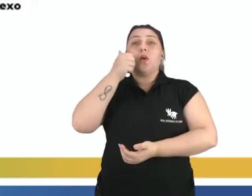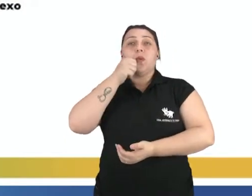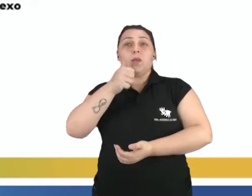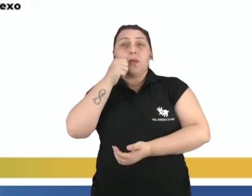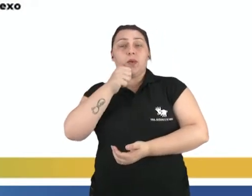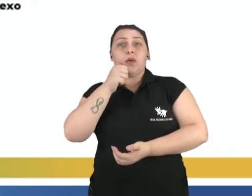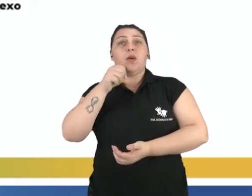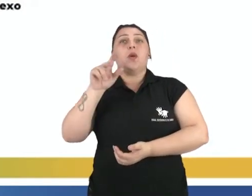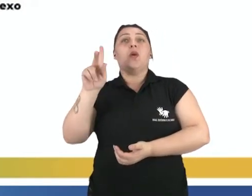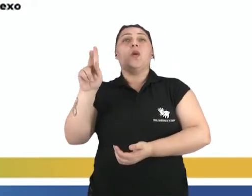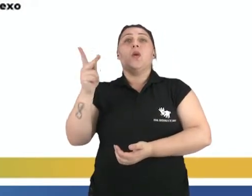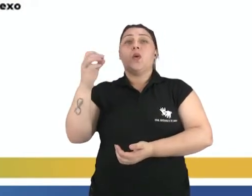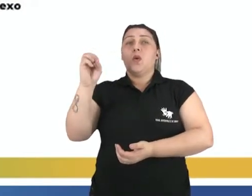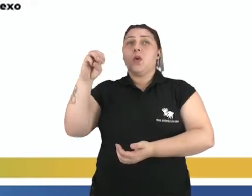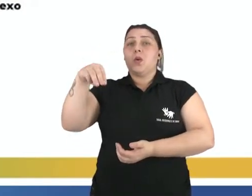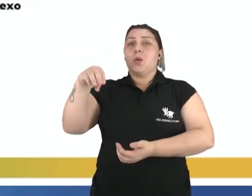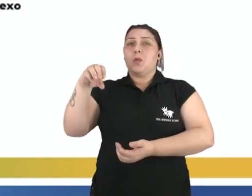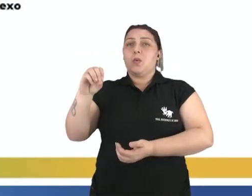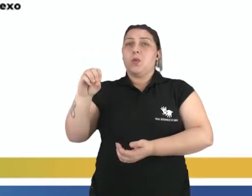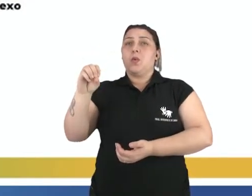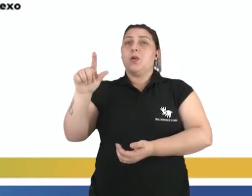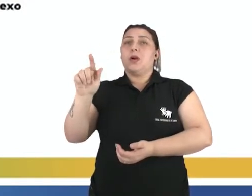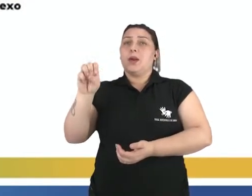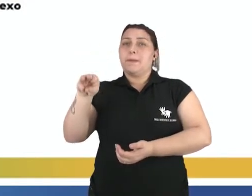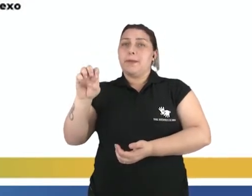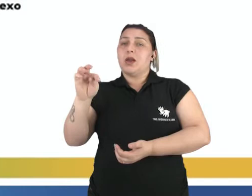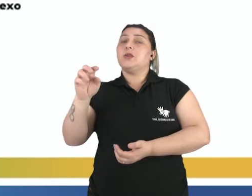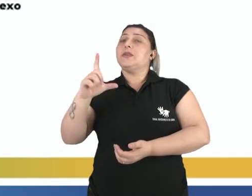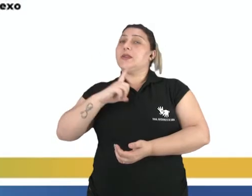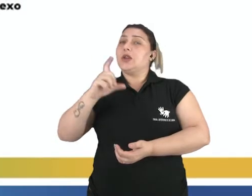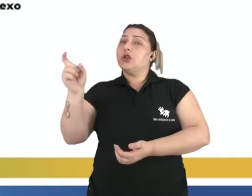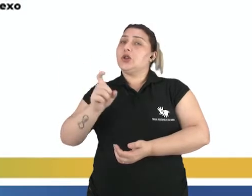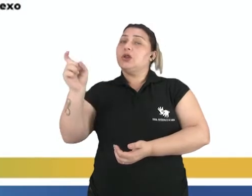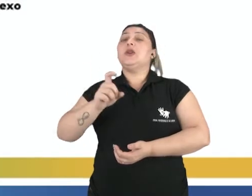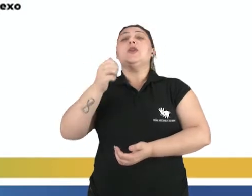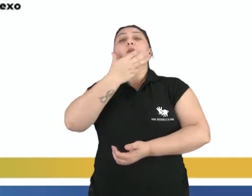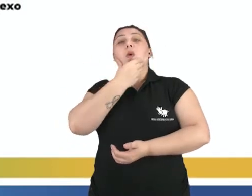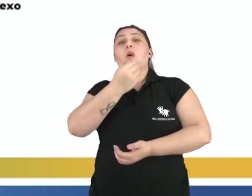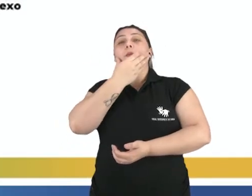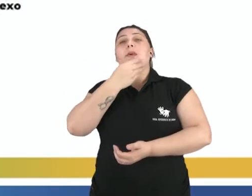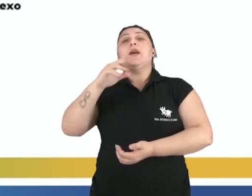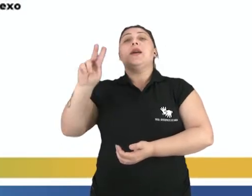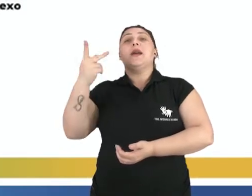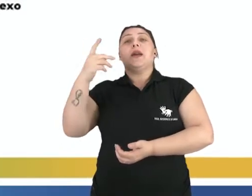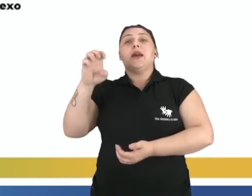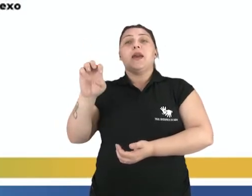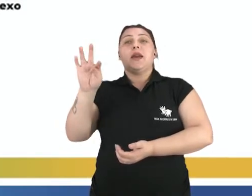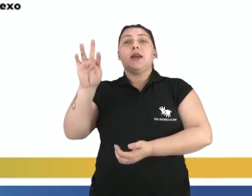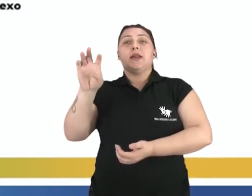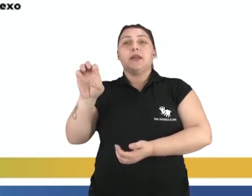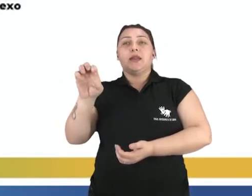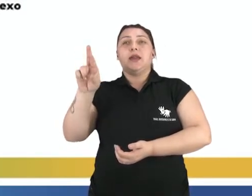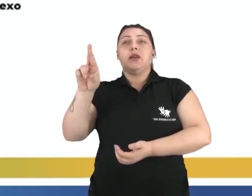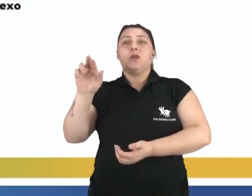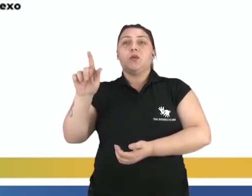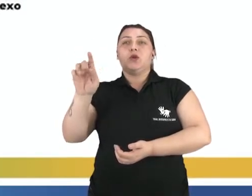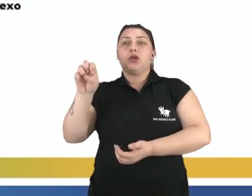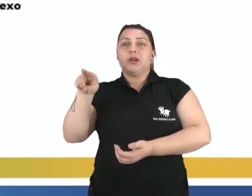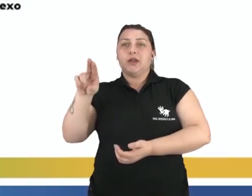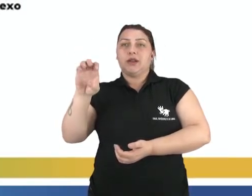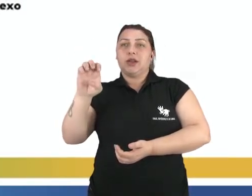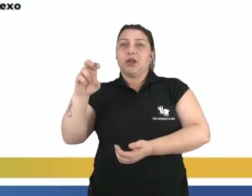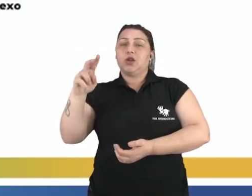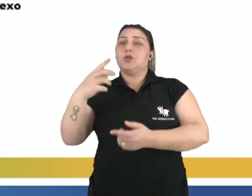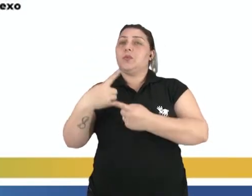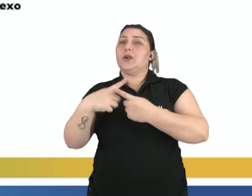é homogamético, ou seja, porque possui XX, enquanto o sexo masculino é heterogamético, porque ele possui o X e o